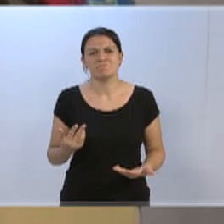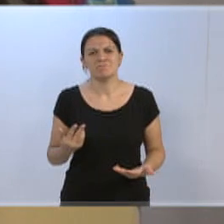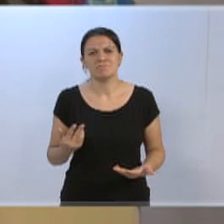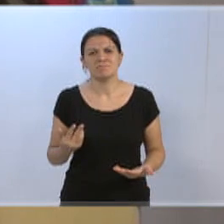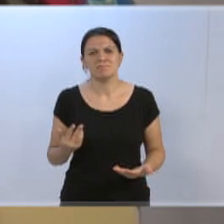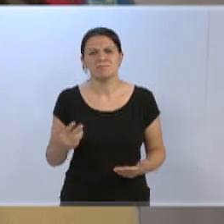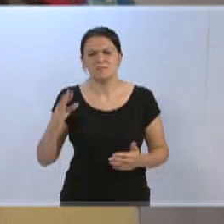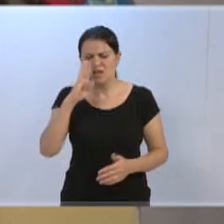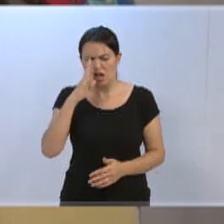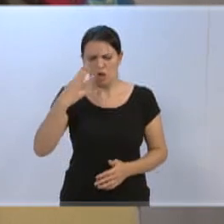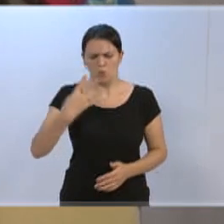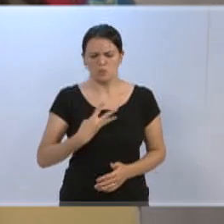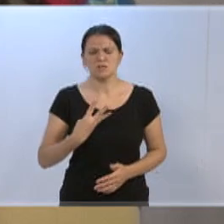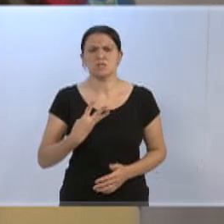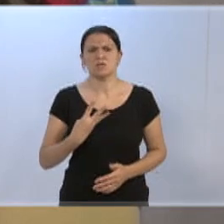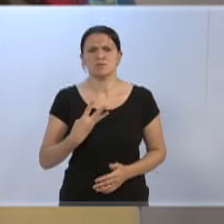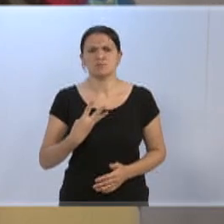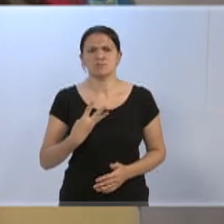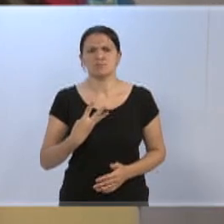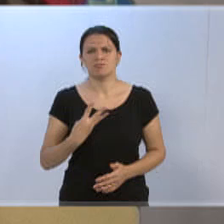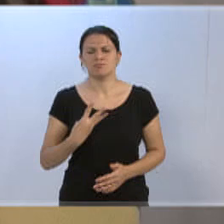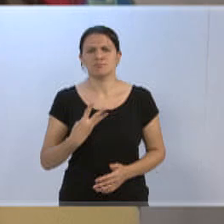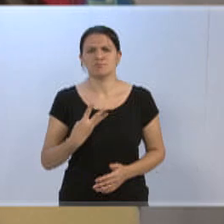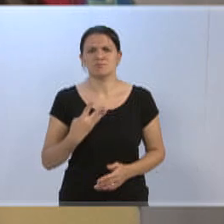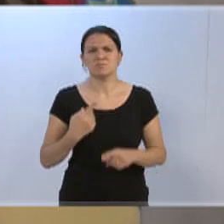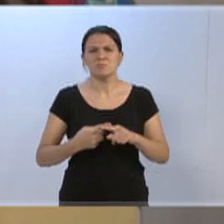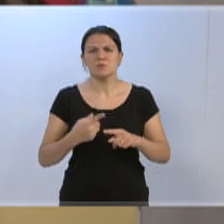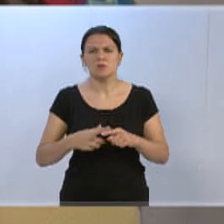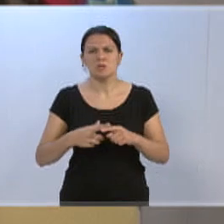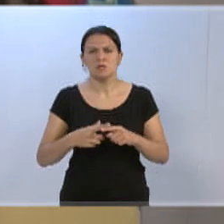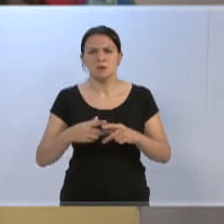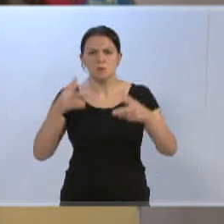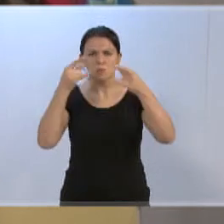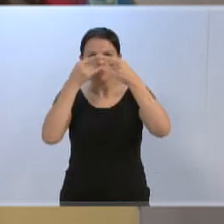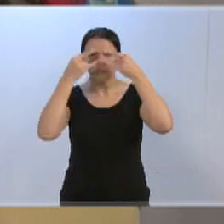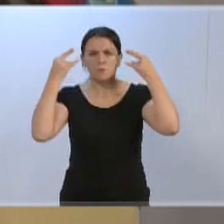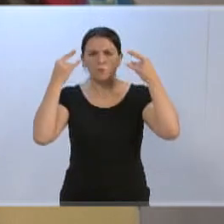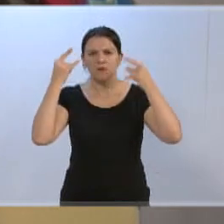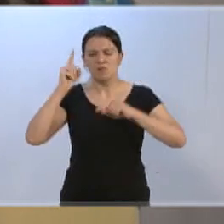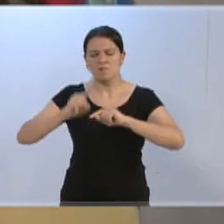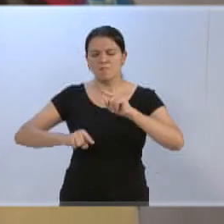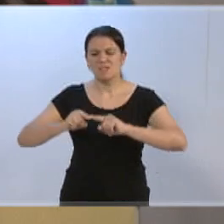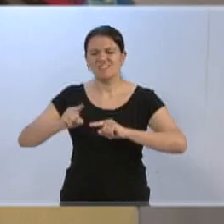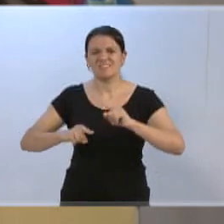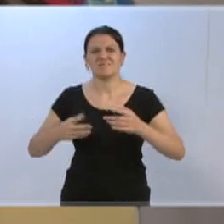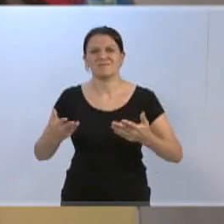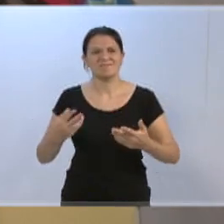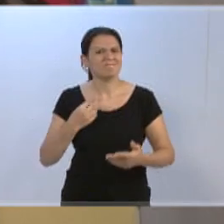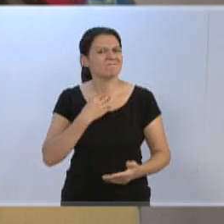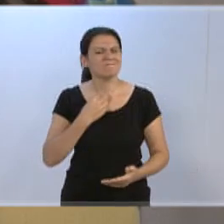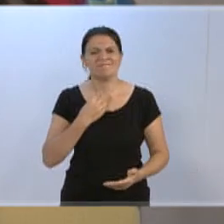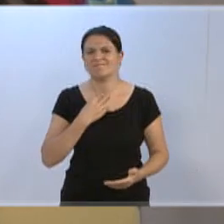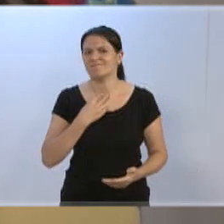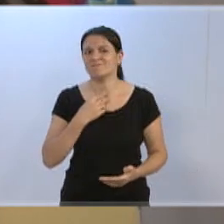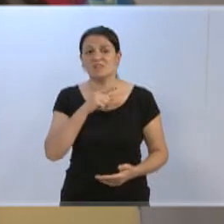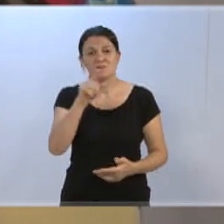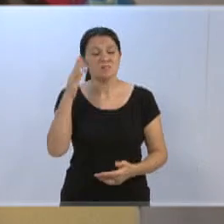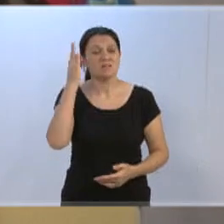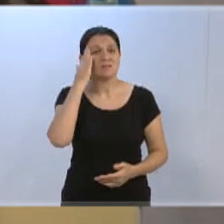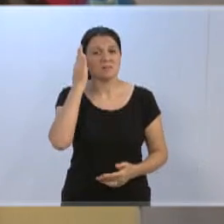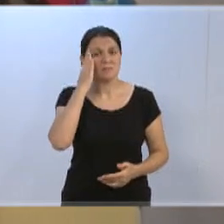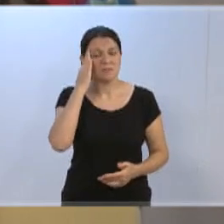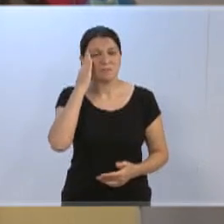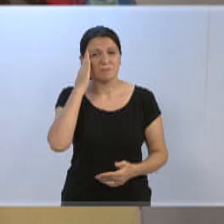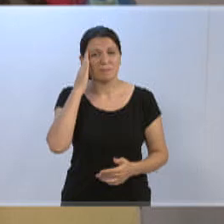condenado, injustiçado por ambição material. Eu não posso. Para os senhores terem uma ideia, para